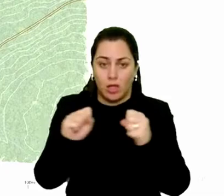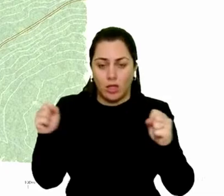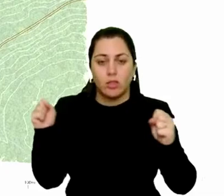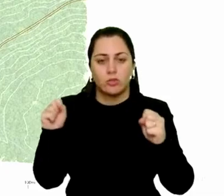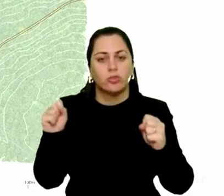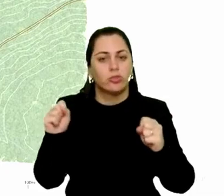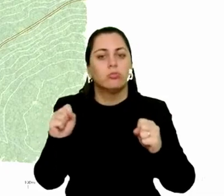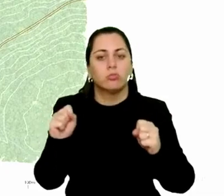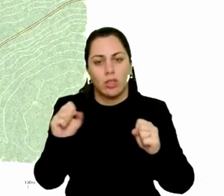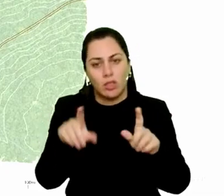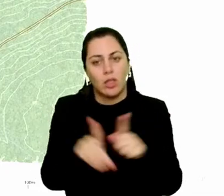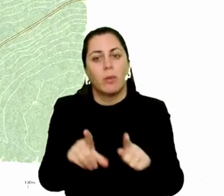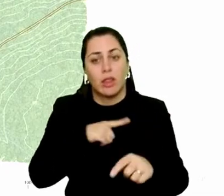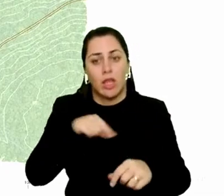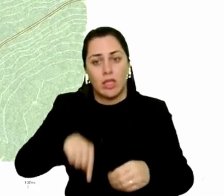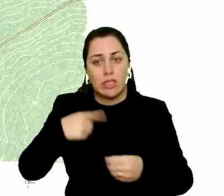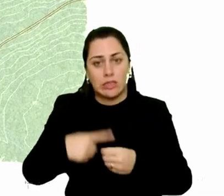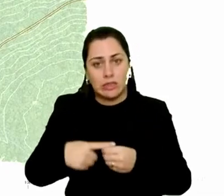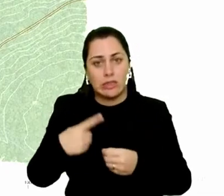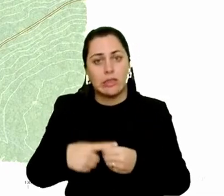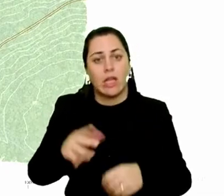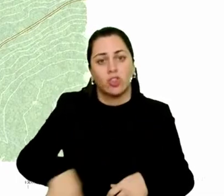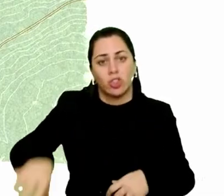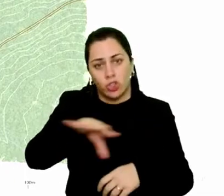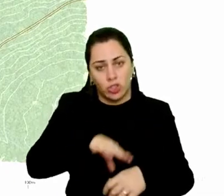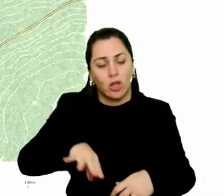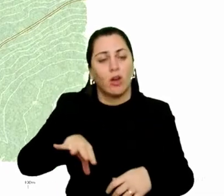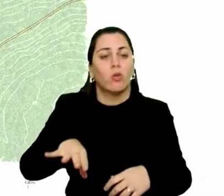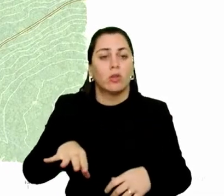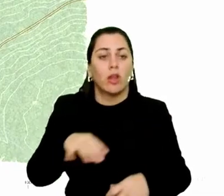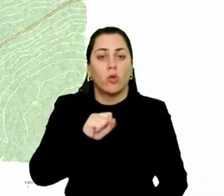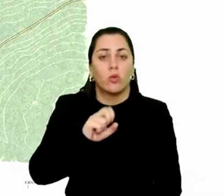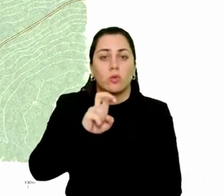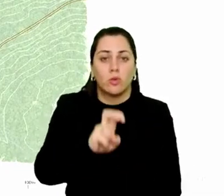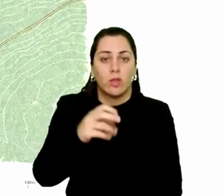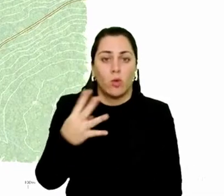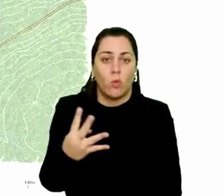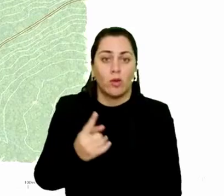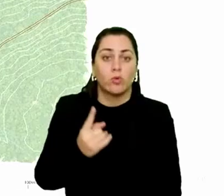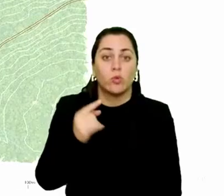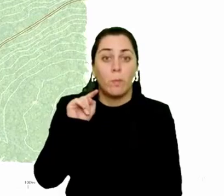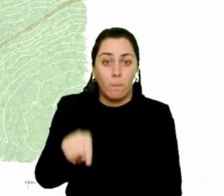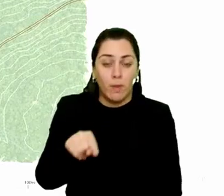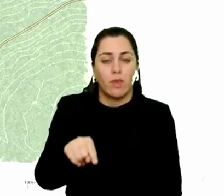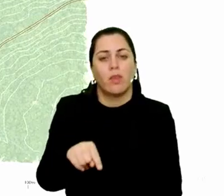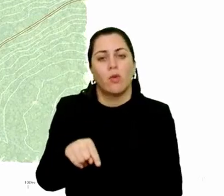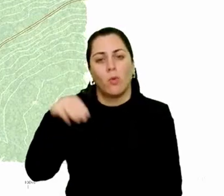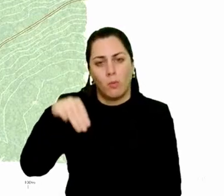o privilégio de ter aqui no meio da cidade, no meio da malha urbana. Ele possui 854 mil metros quadrados